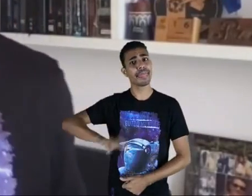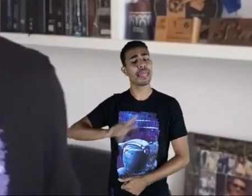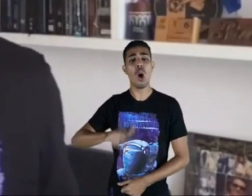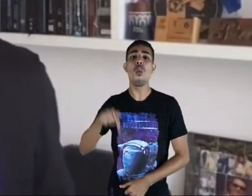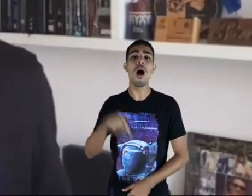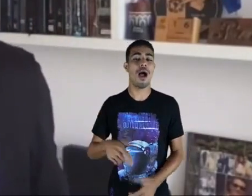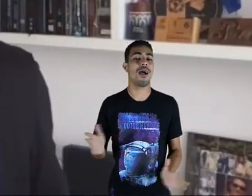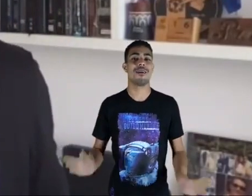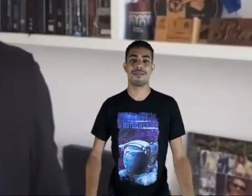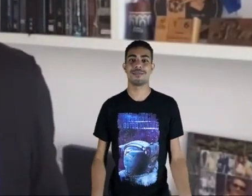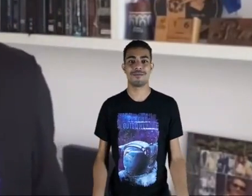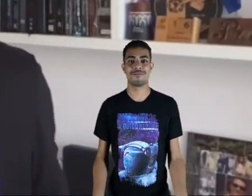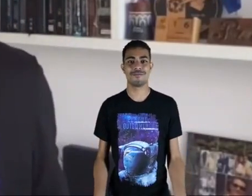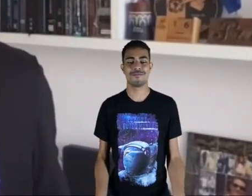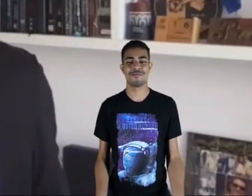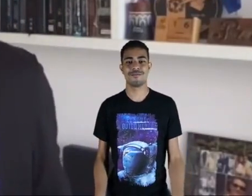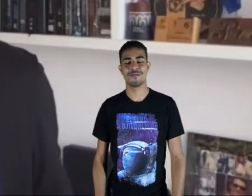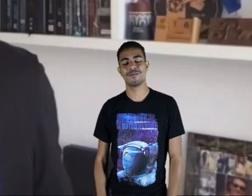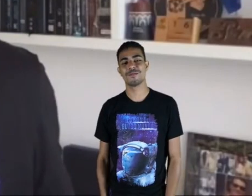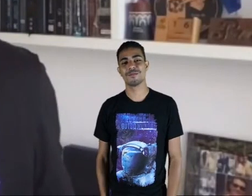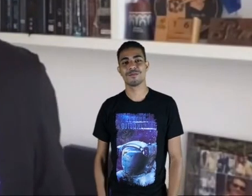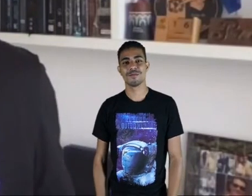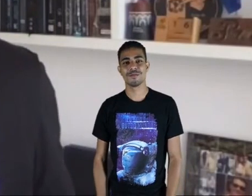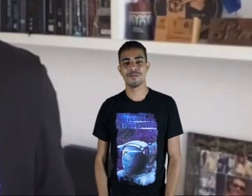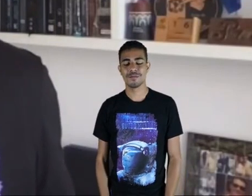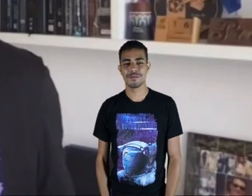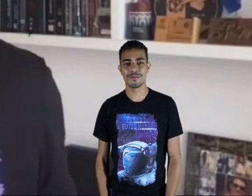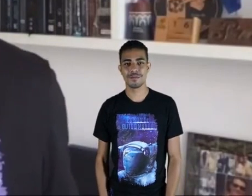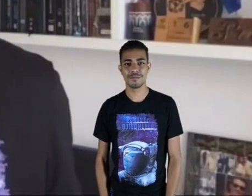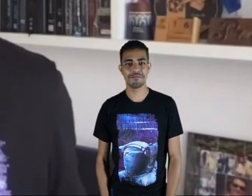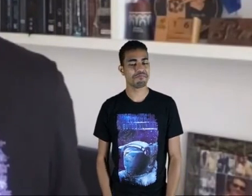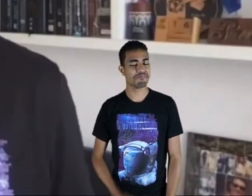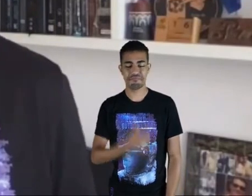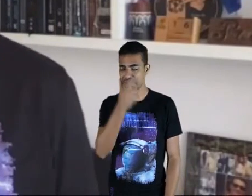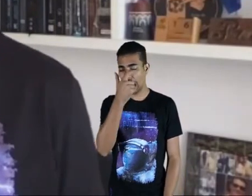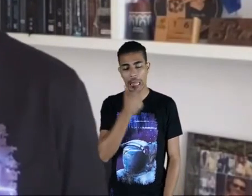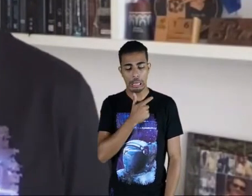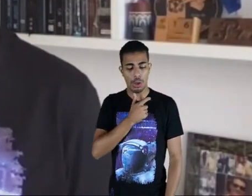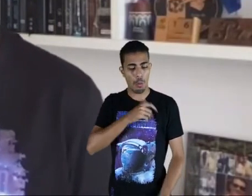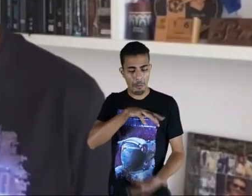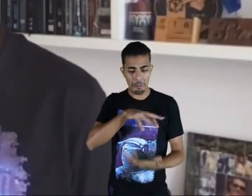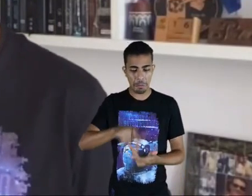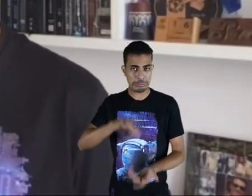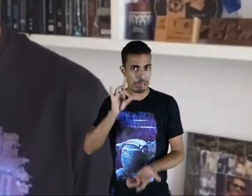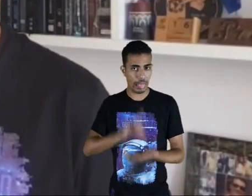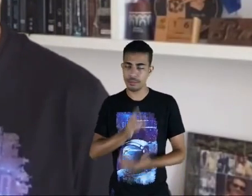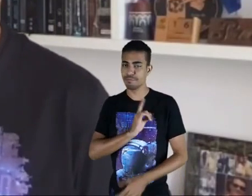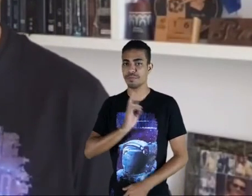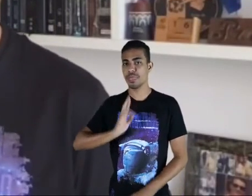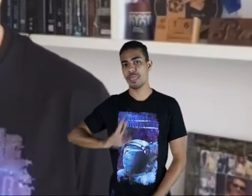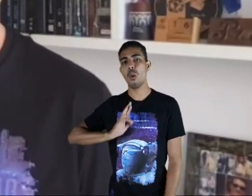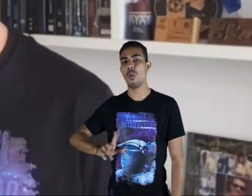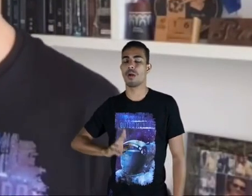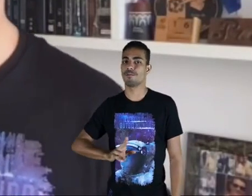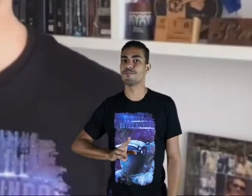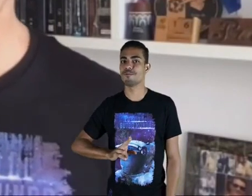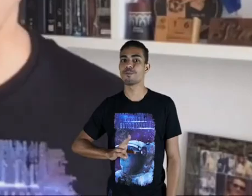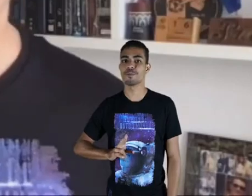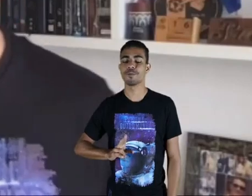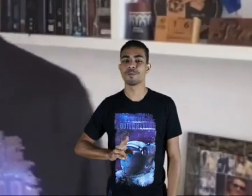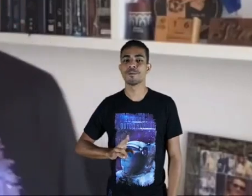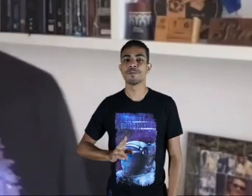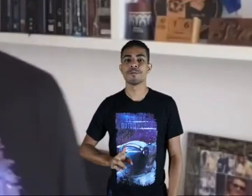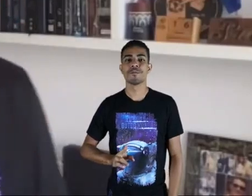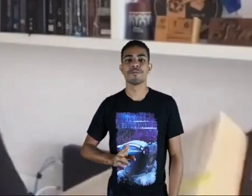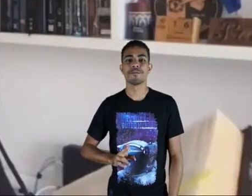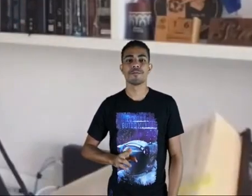vidas, eu não sou deste mundo. Eu não sou deste mundo. E estavam